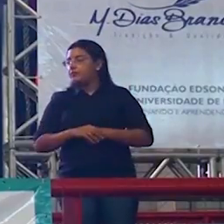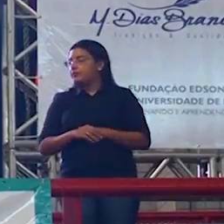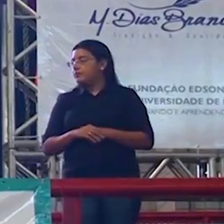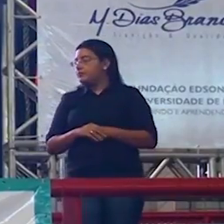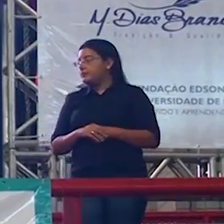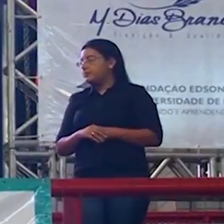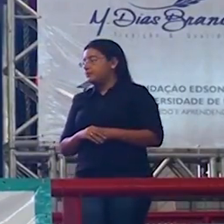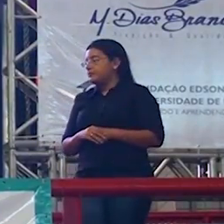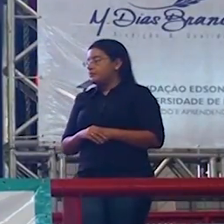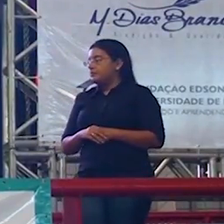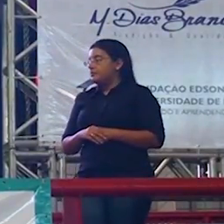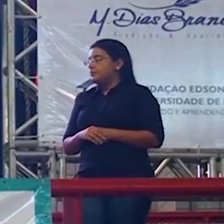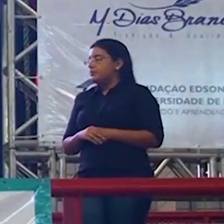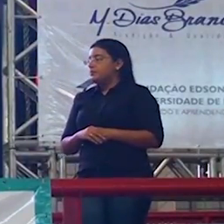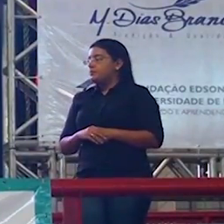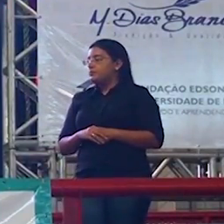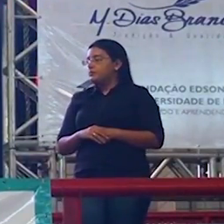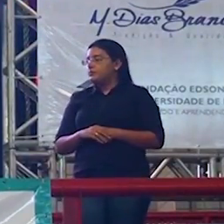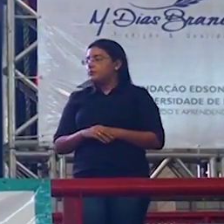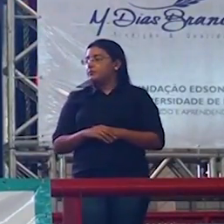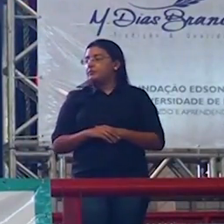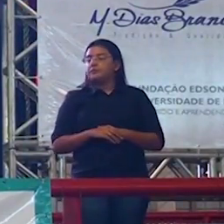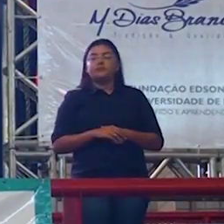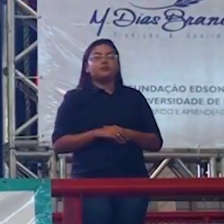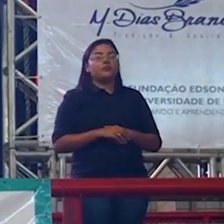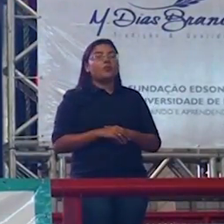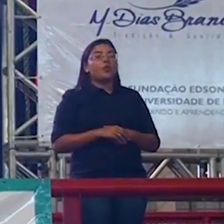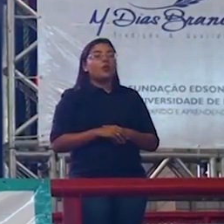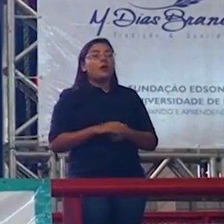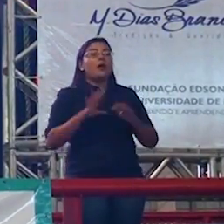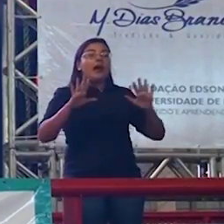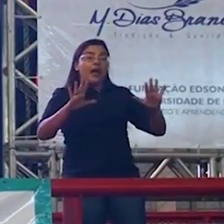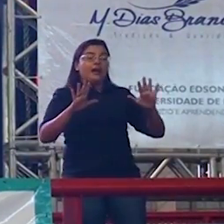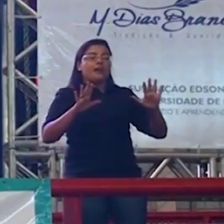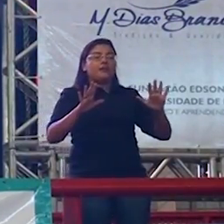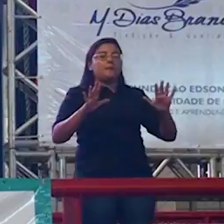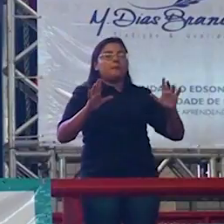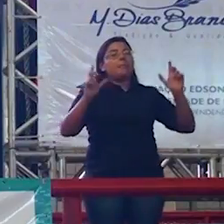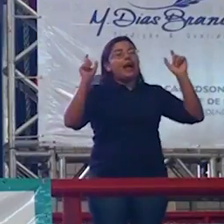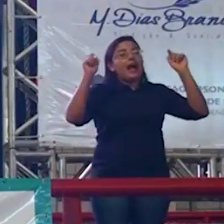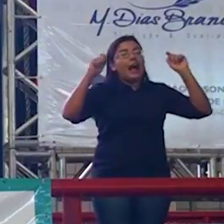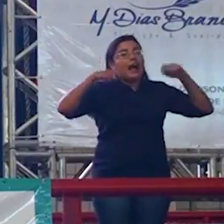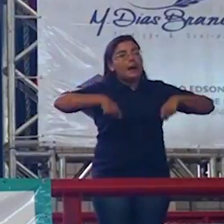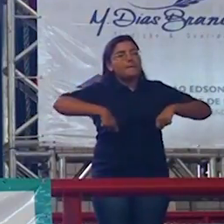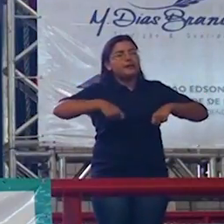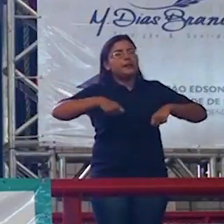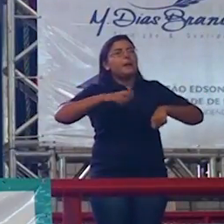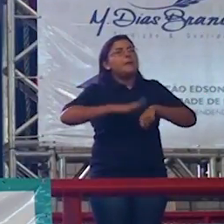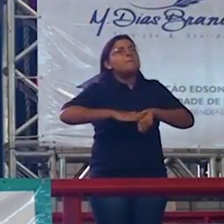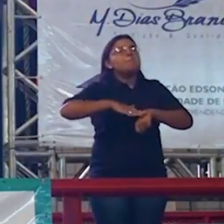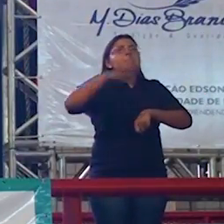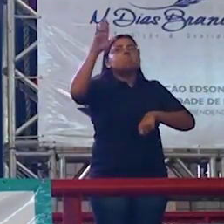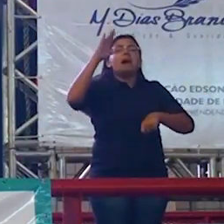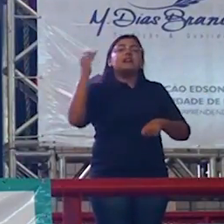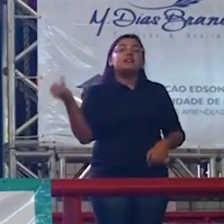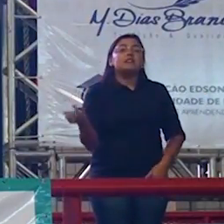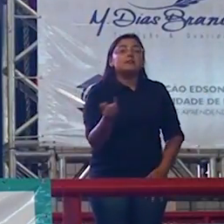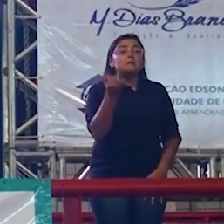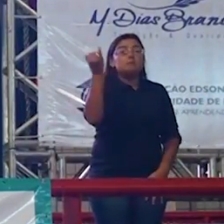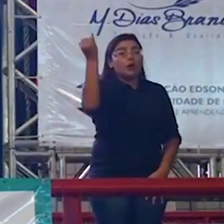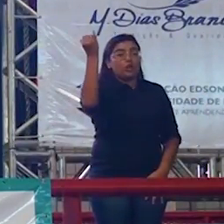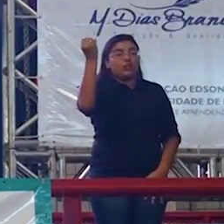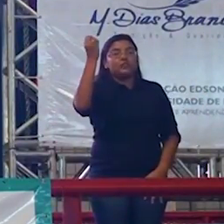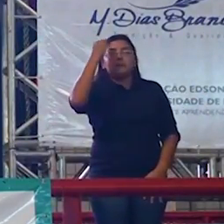da maior autoridade de memória no mundo. Ele disse o seguinte: a capacidade mais espetacular